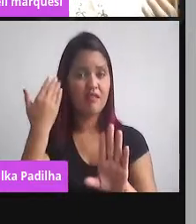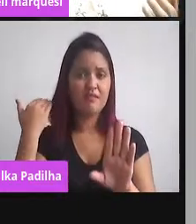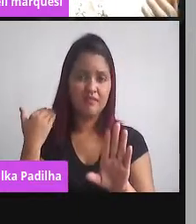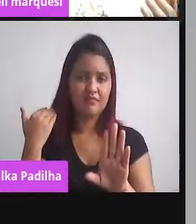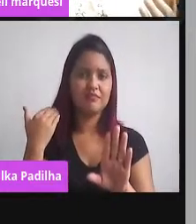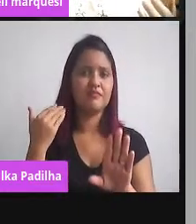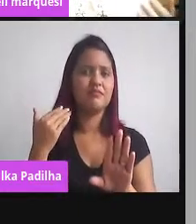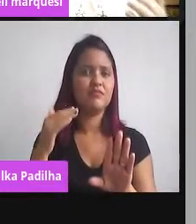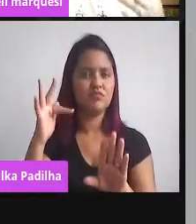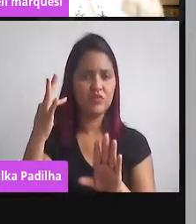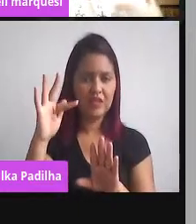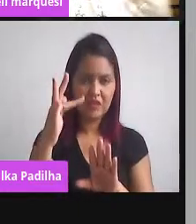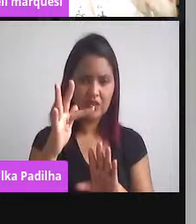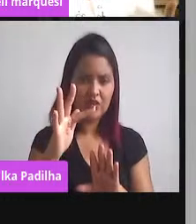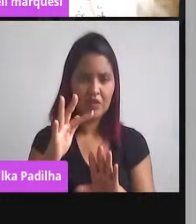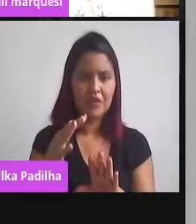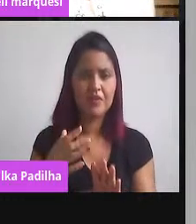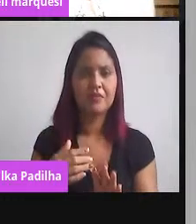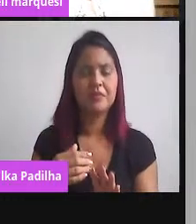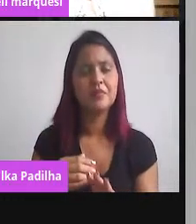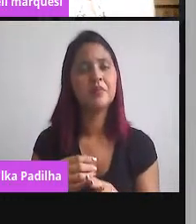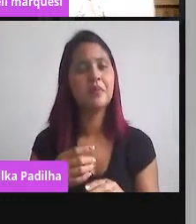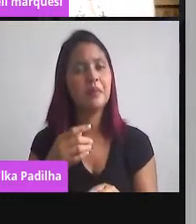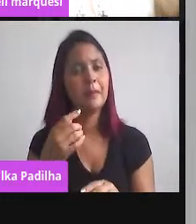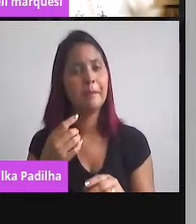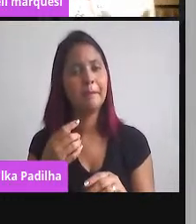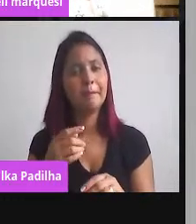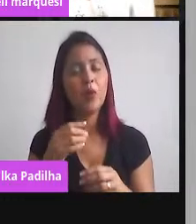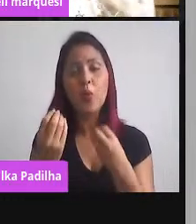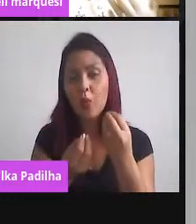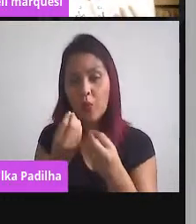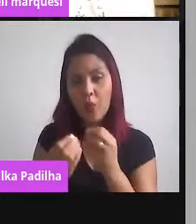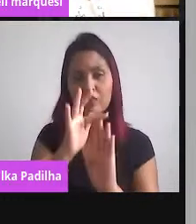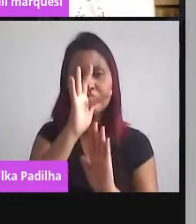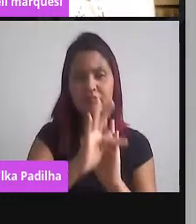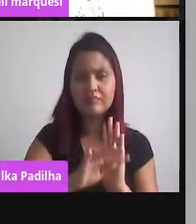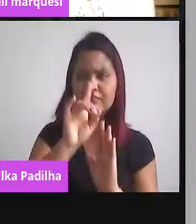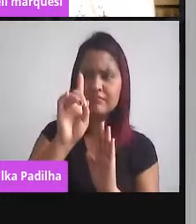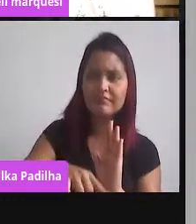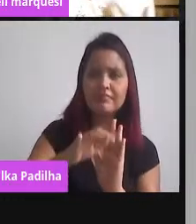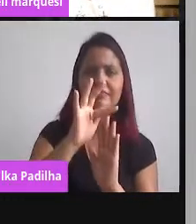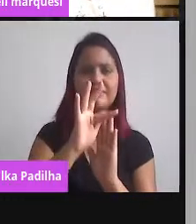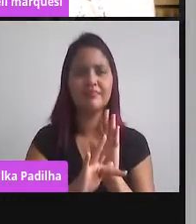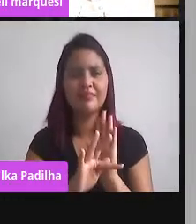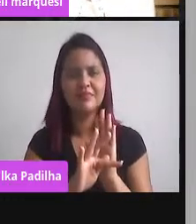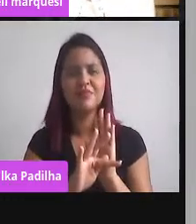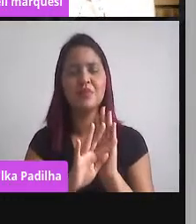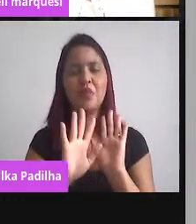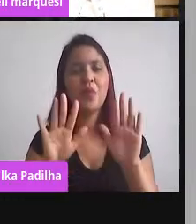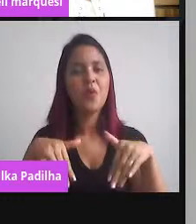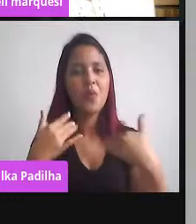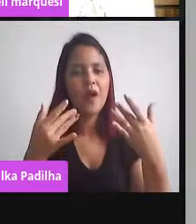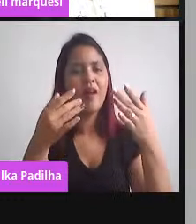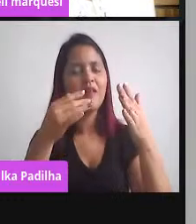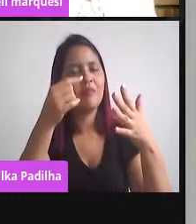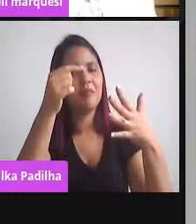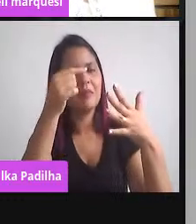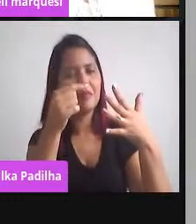era verificar o que faz com que um texto seja um texto. Levantar critérios, né, para verificar